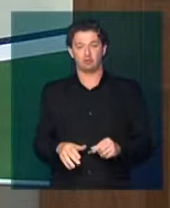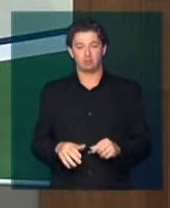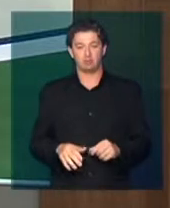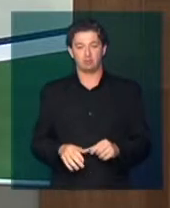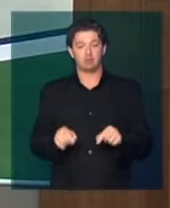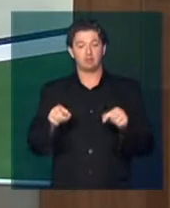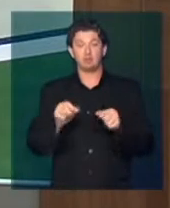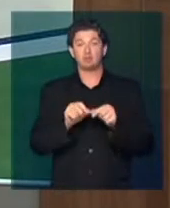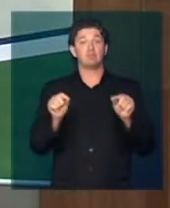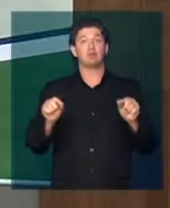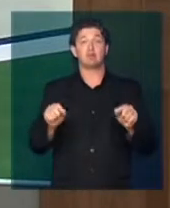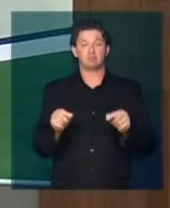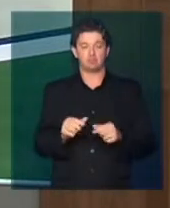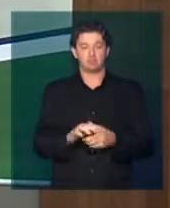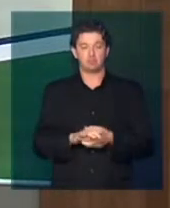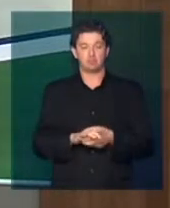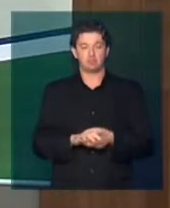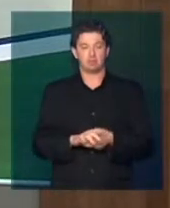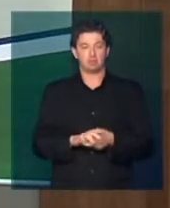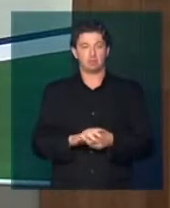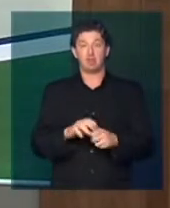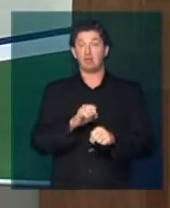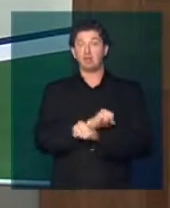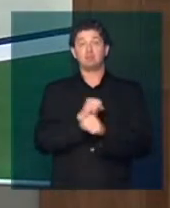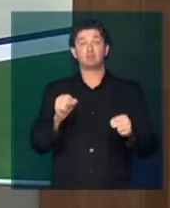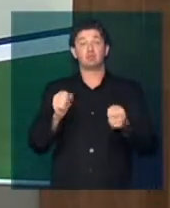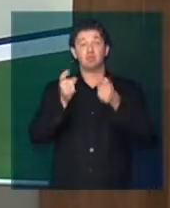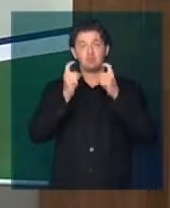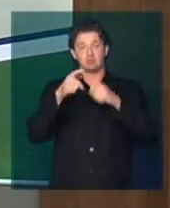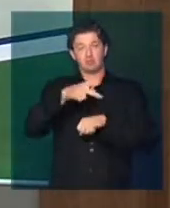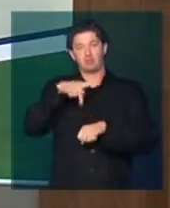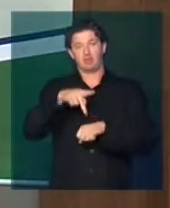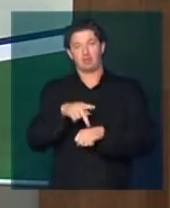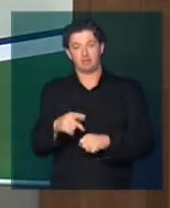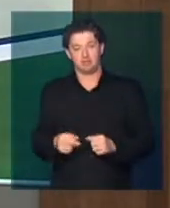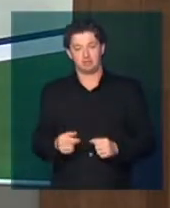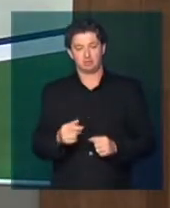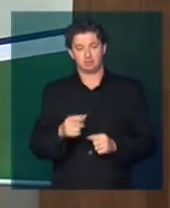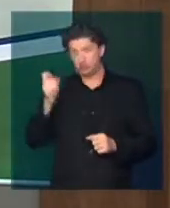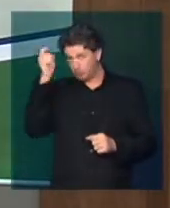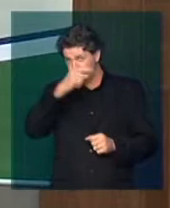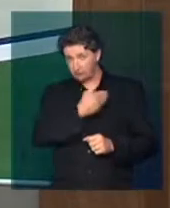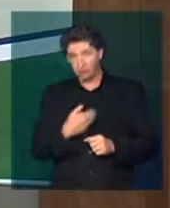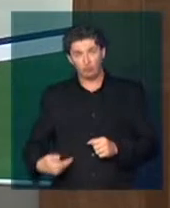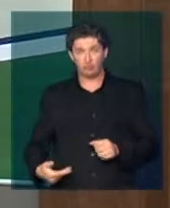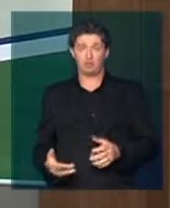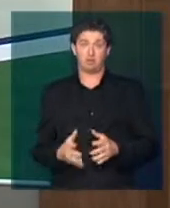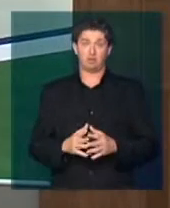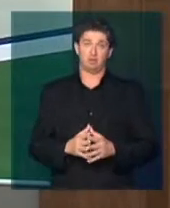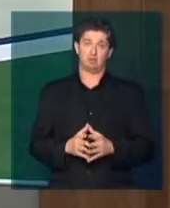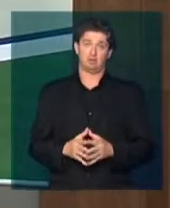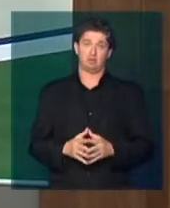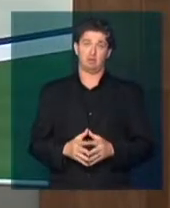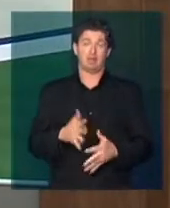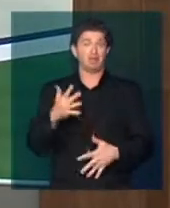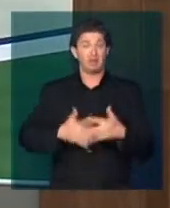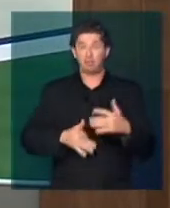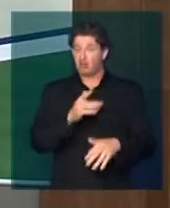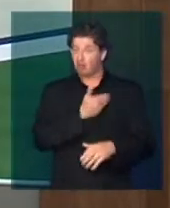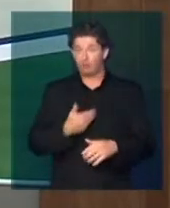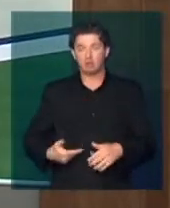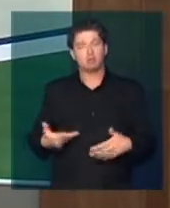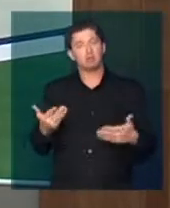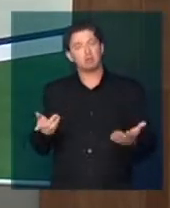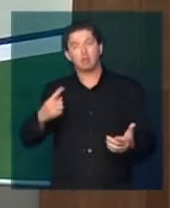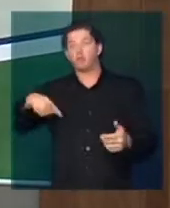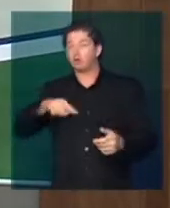Isso torna o Parlamento ingovernável, isso dificulta a governabilidade. Então, nós temos